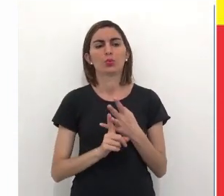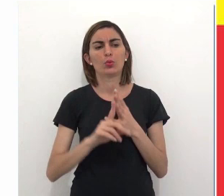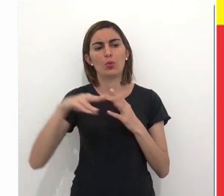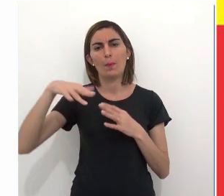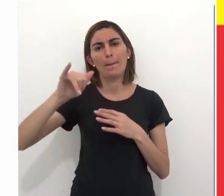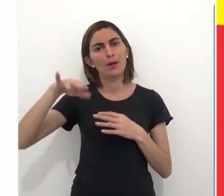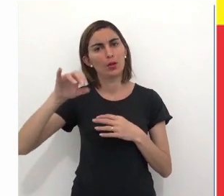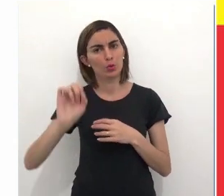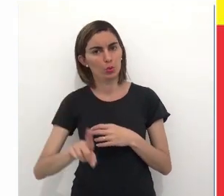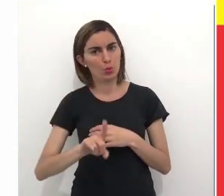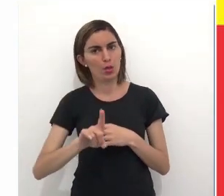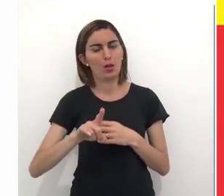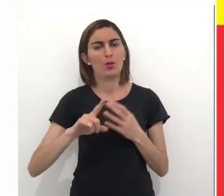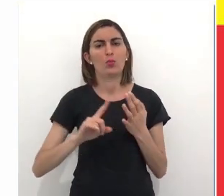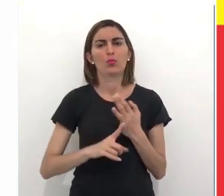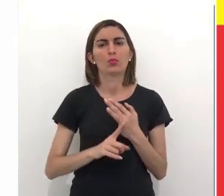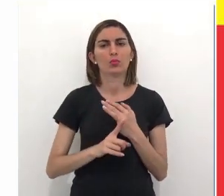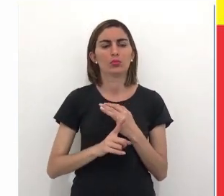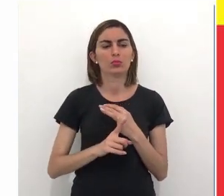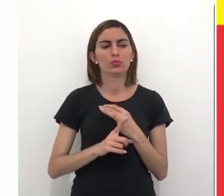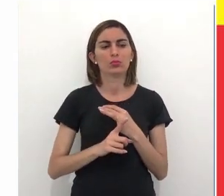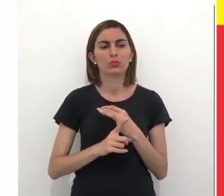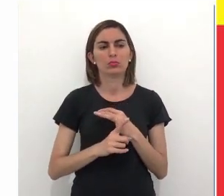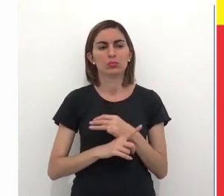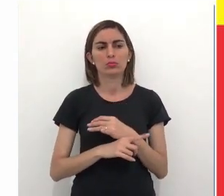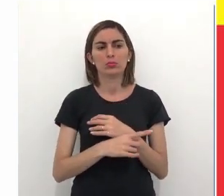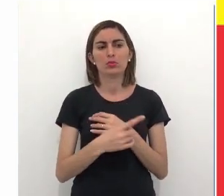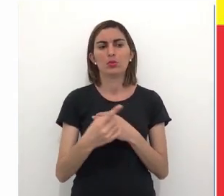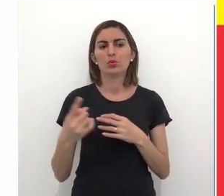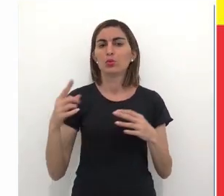Nascimento, Moreira e Silva.